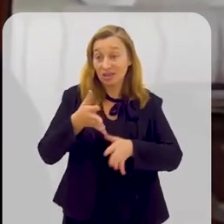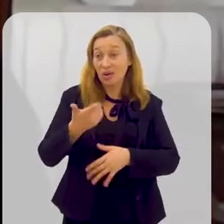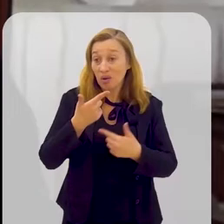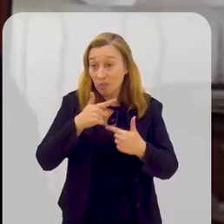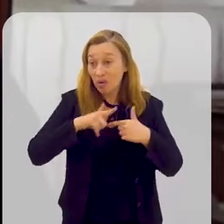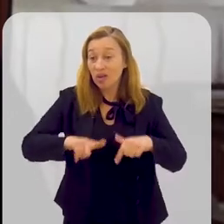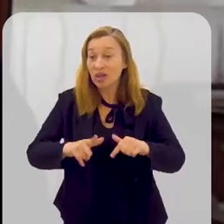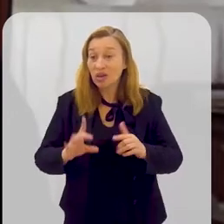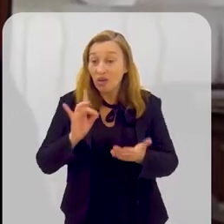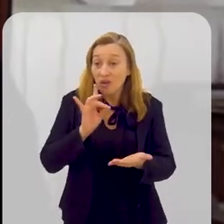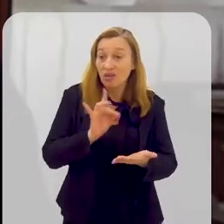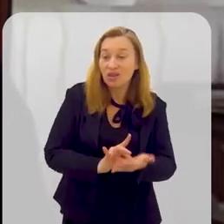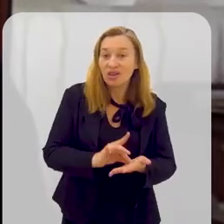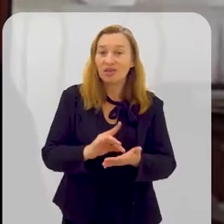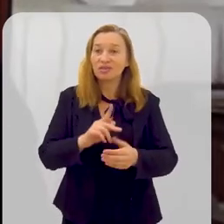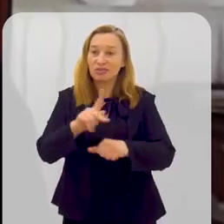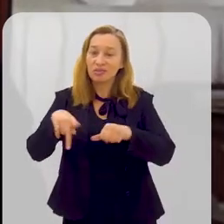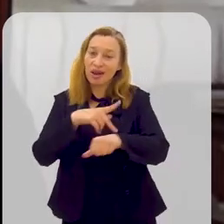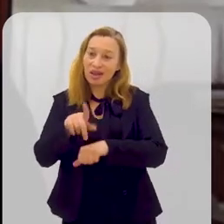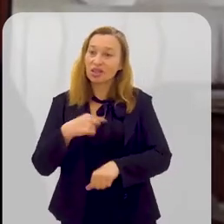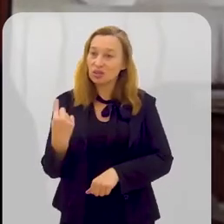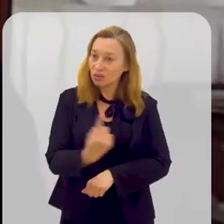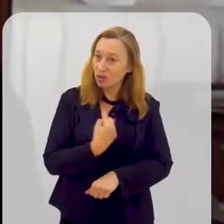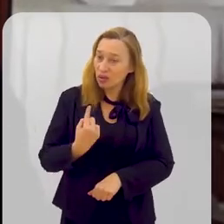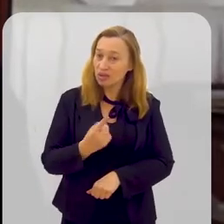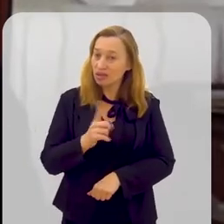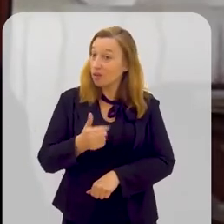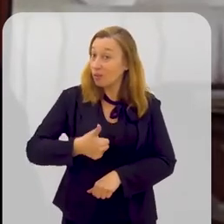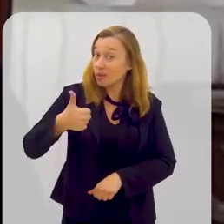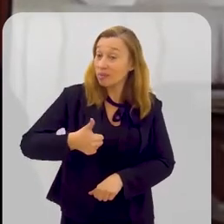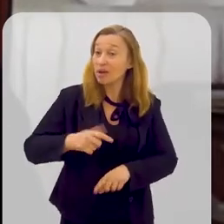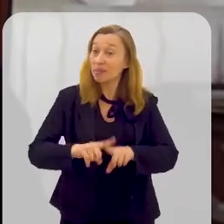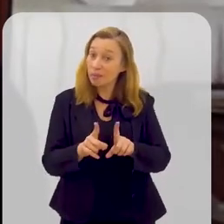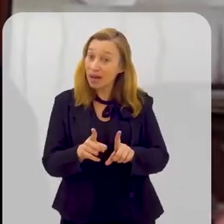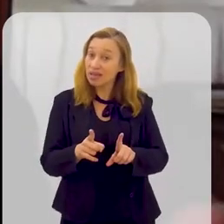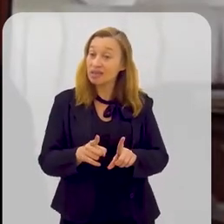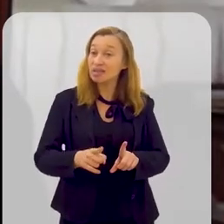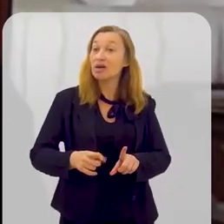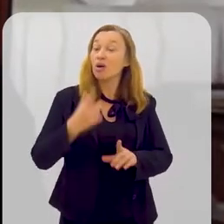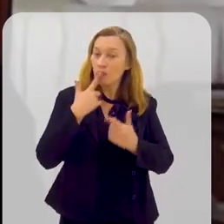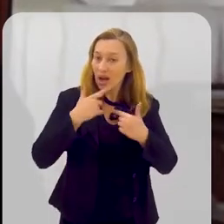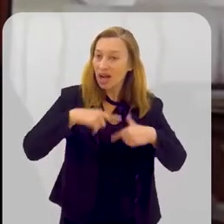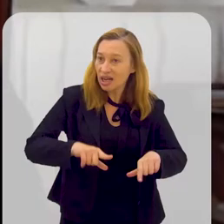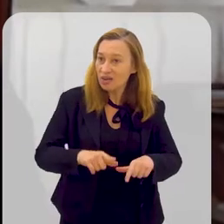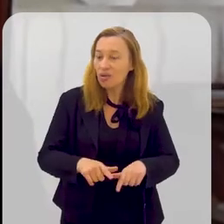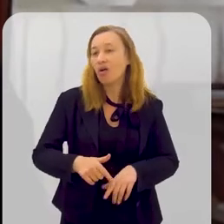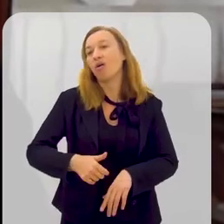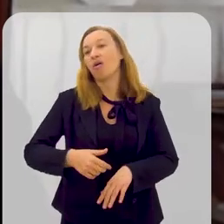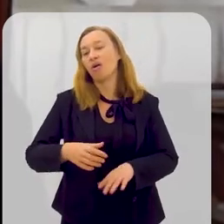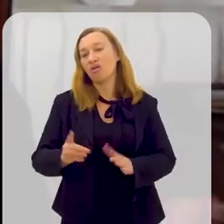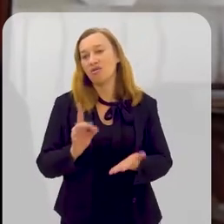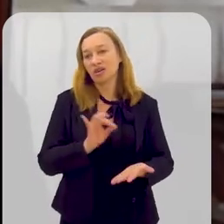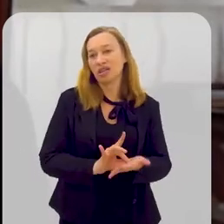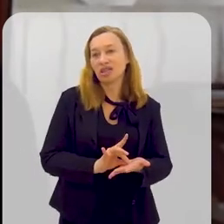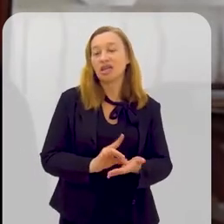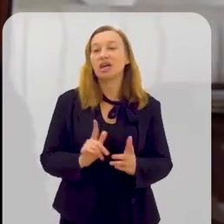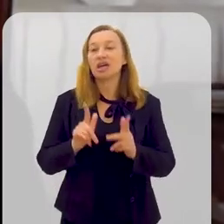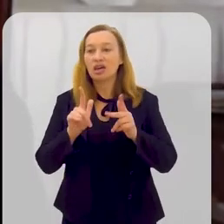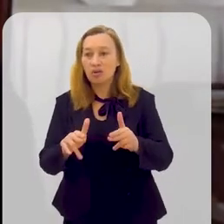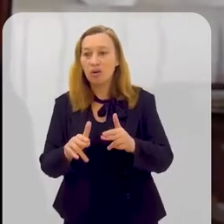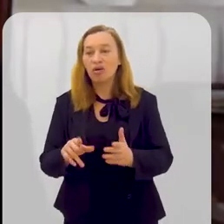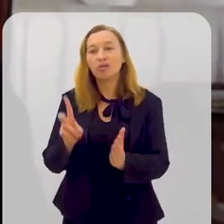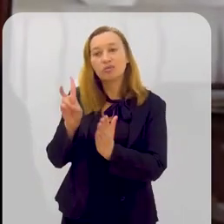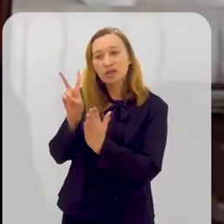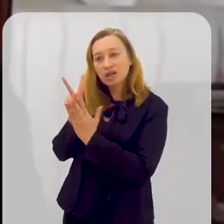de sinais como uma língua oficial do nosso país não a primeira obviamente mas uma língua oficial assim